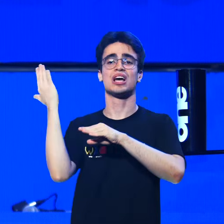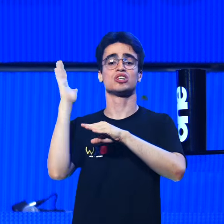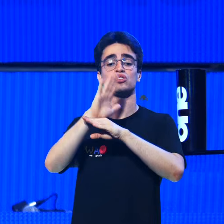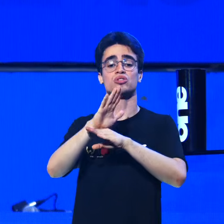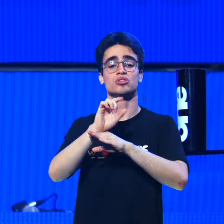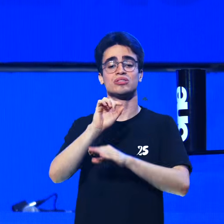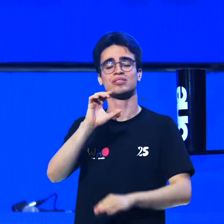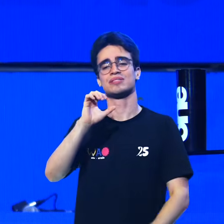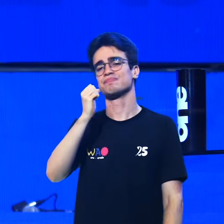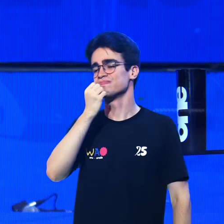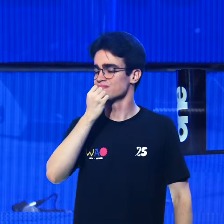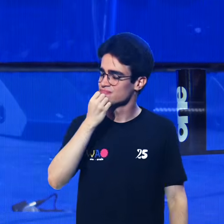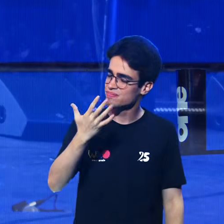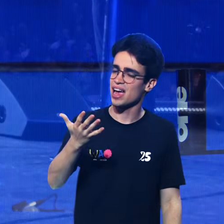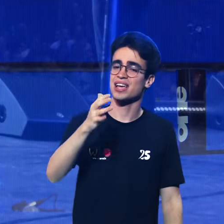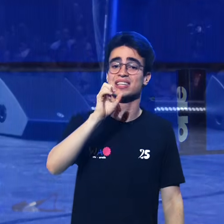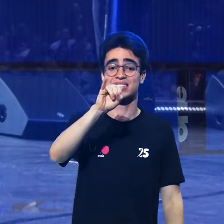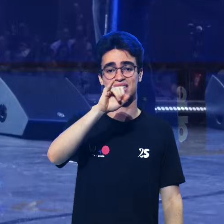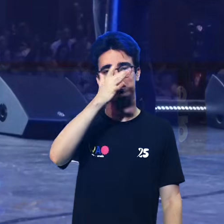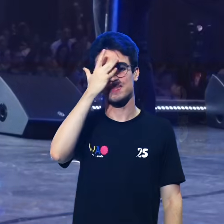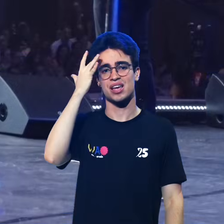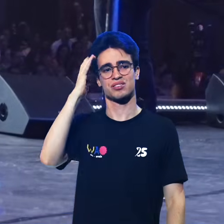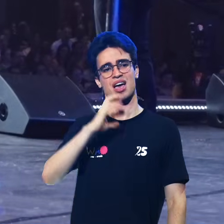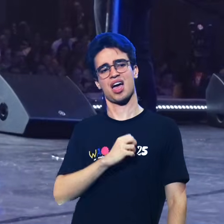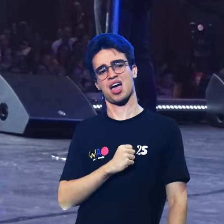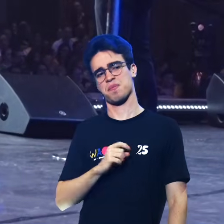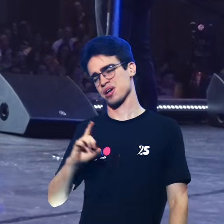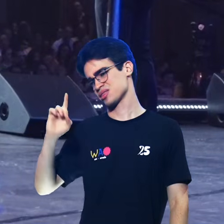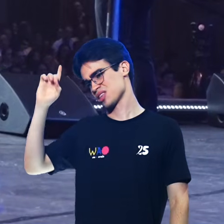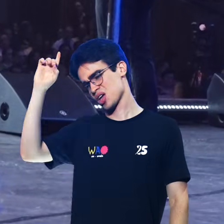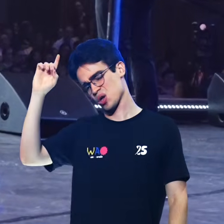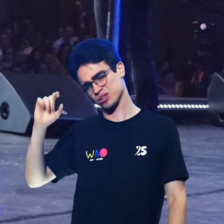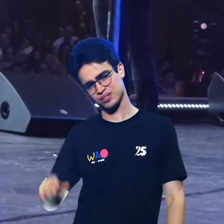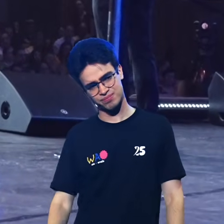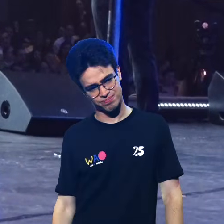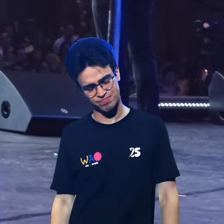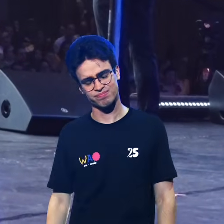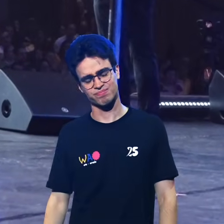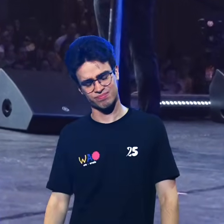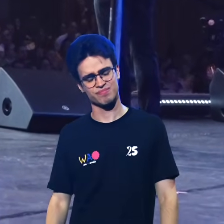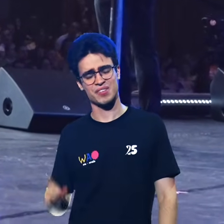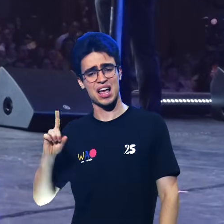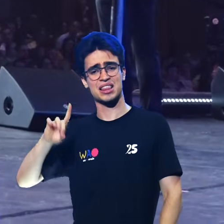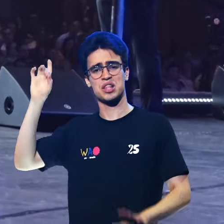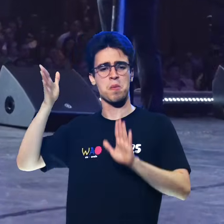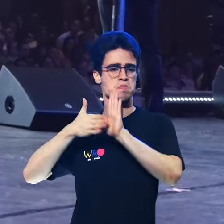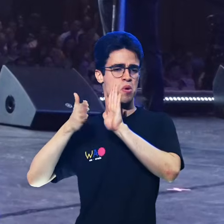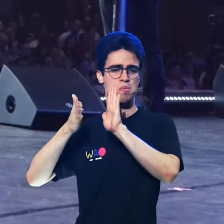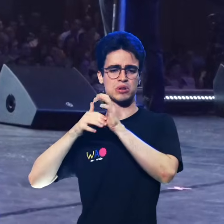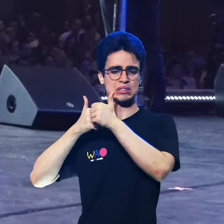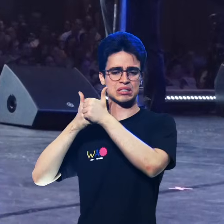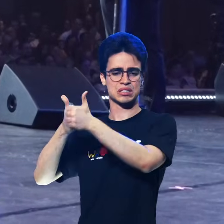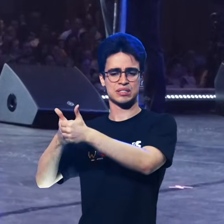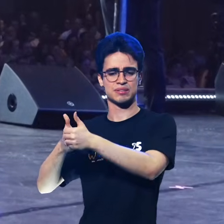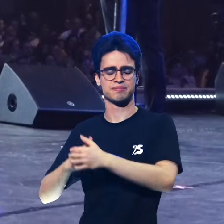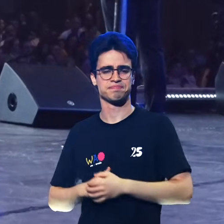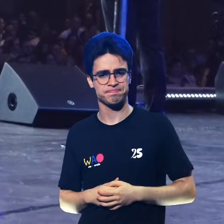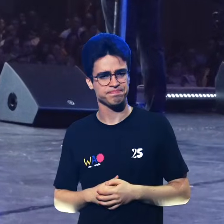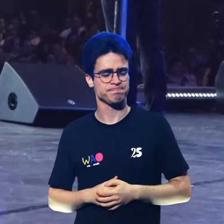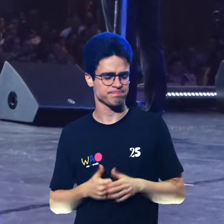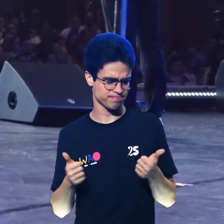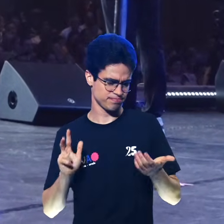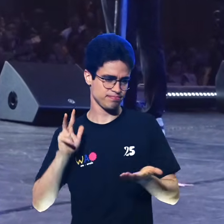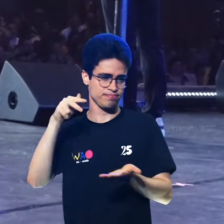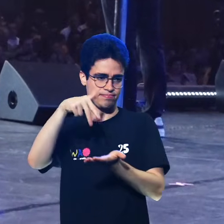para o bem daqueles que amam a Deus, para agir segundo o seu propósito. Vamos nos colocar em